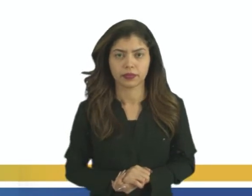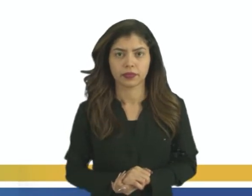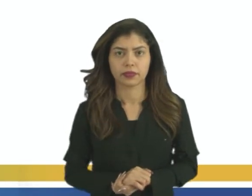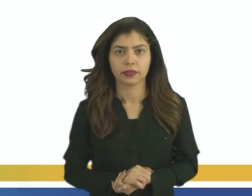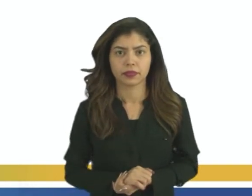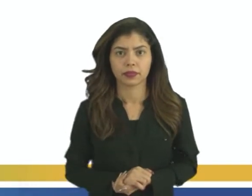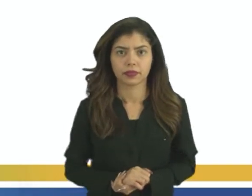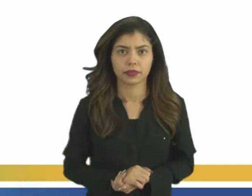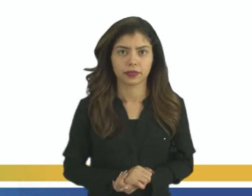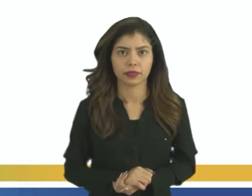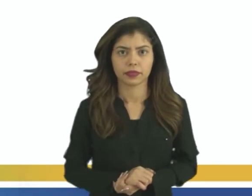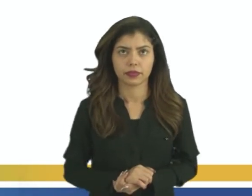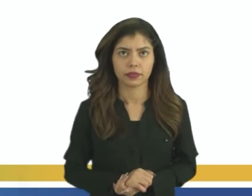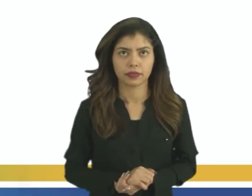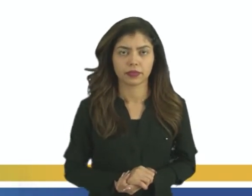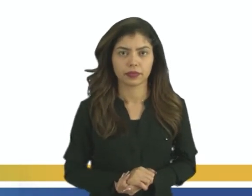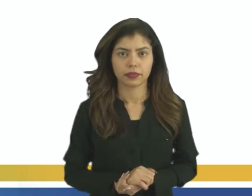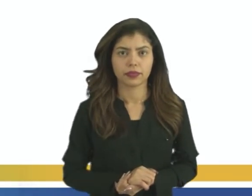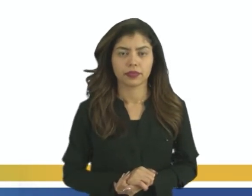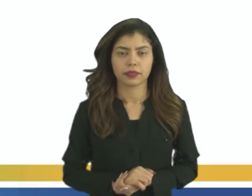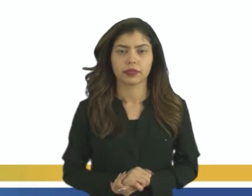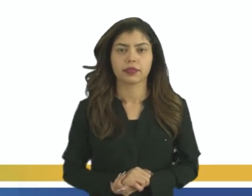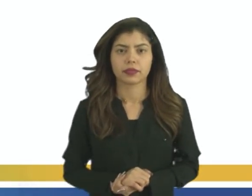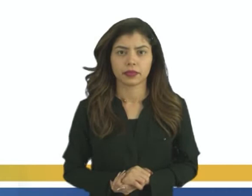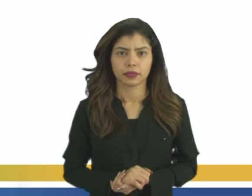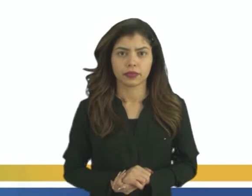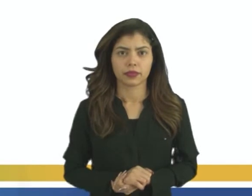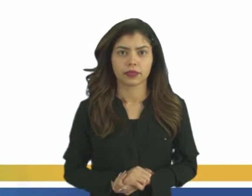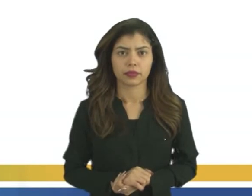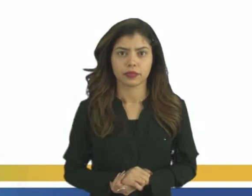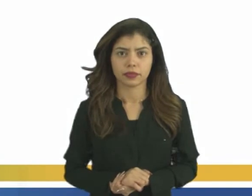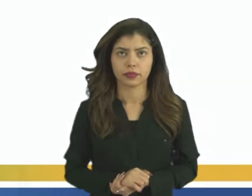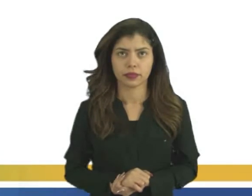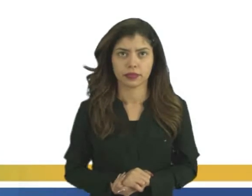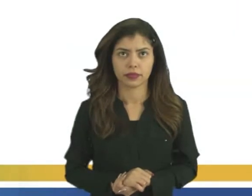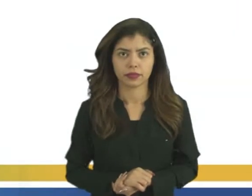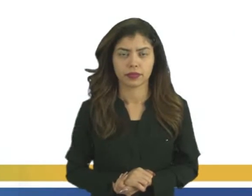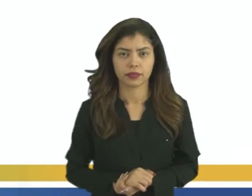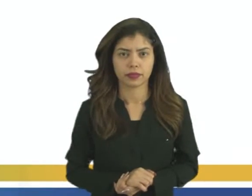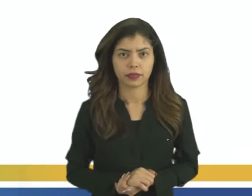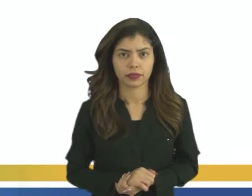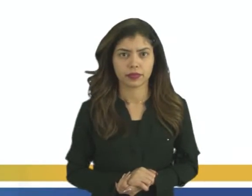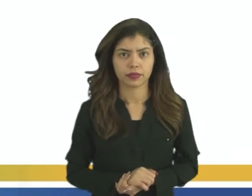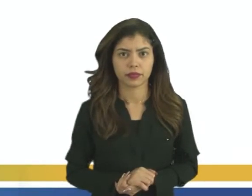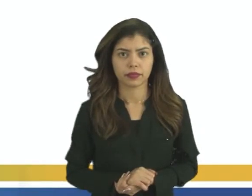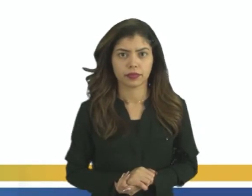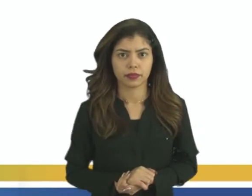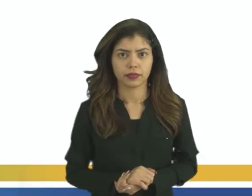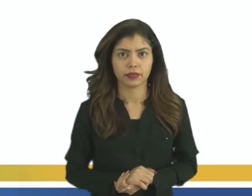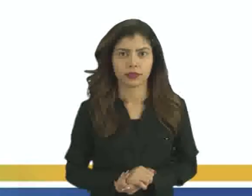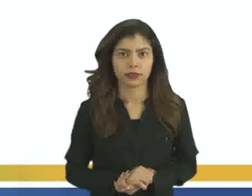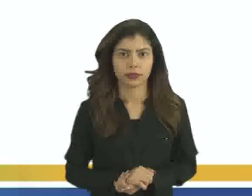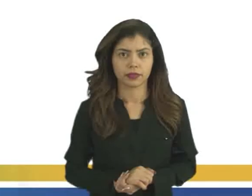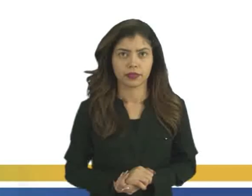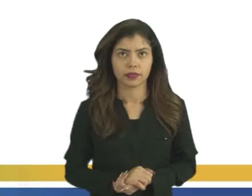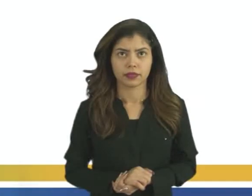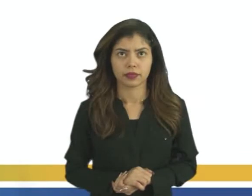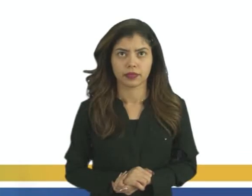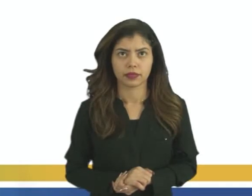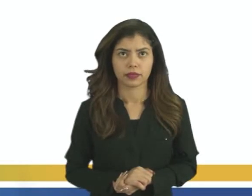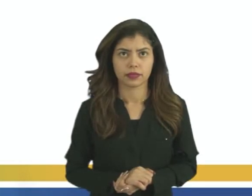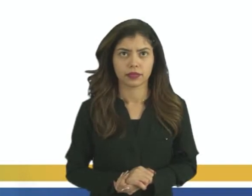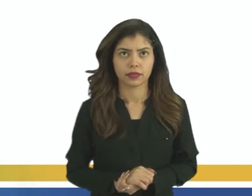Não tem fios, é LED com pilhas, nerd. Confira agora no link do post. Por